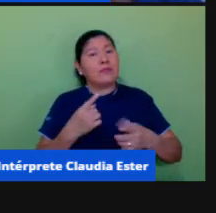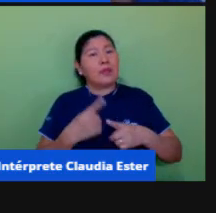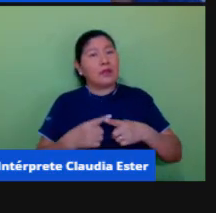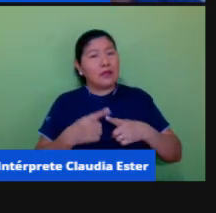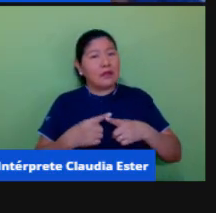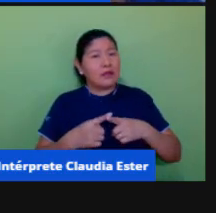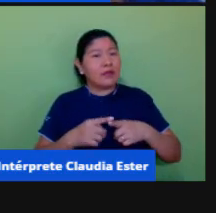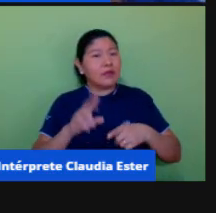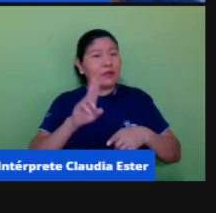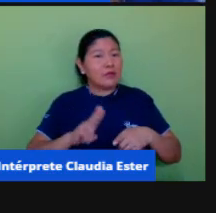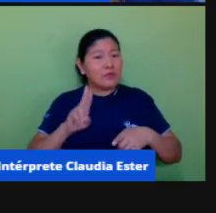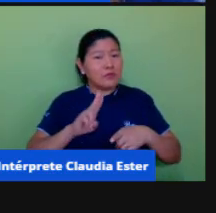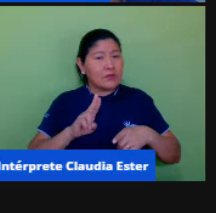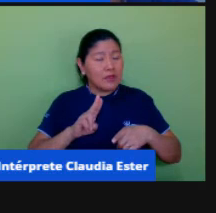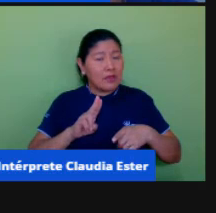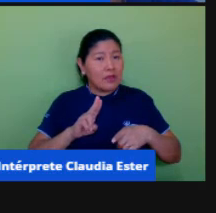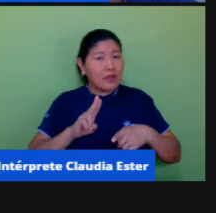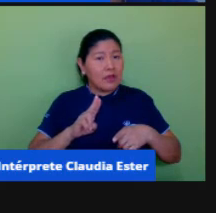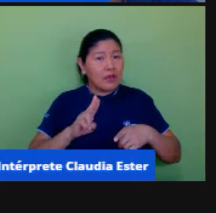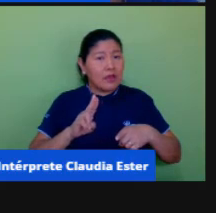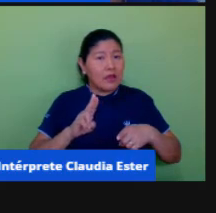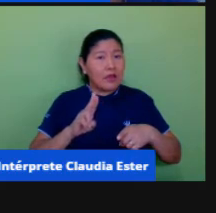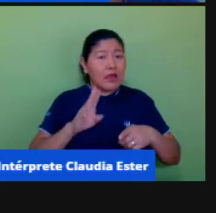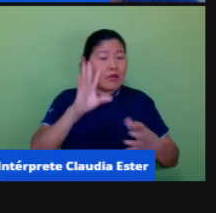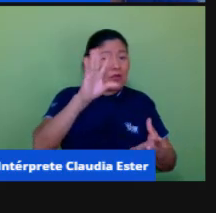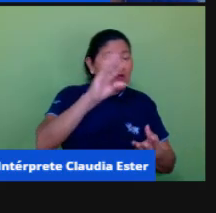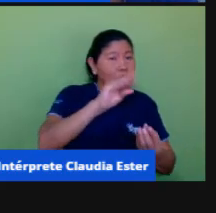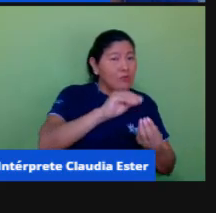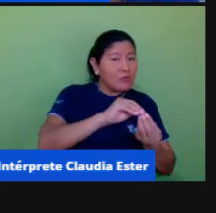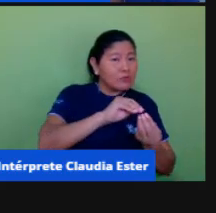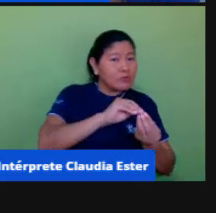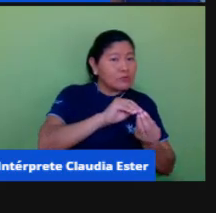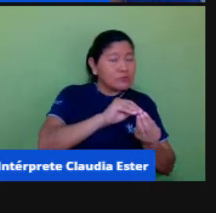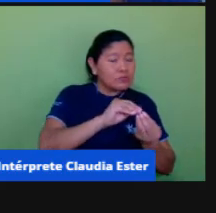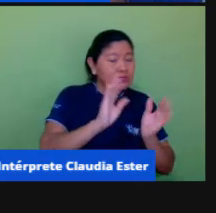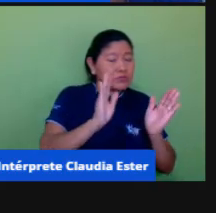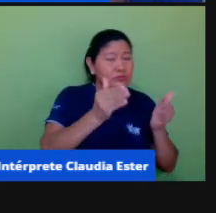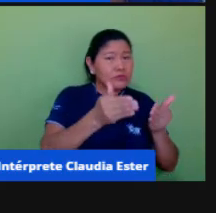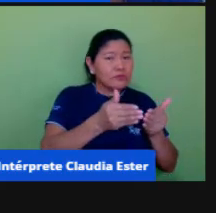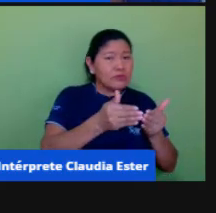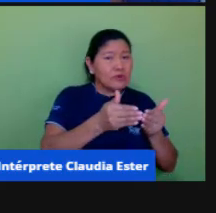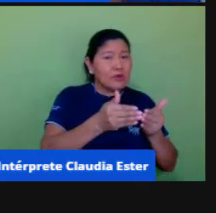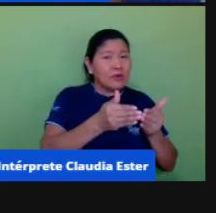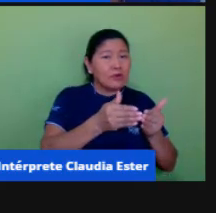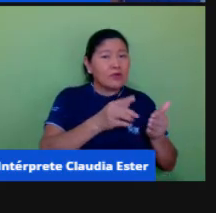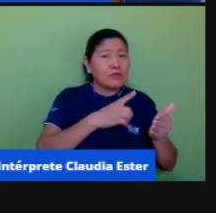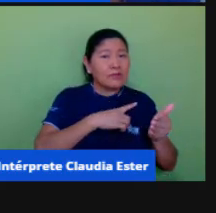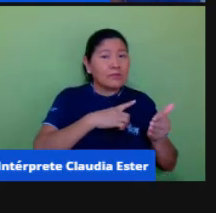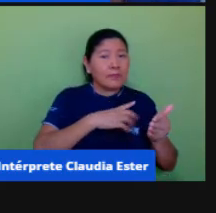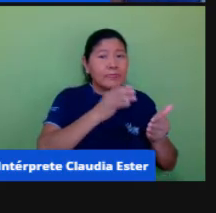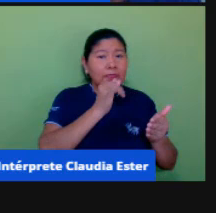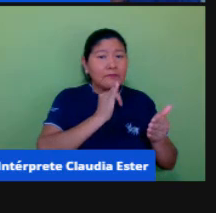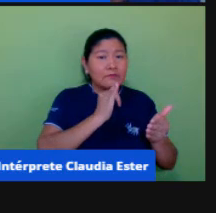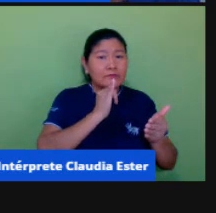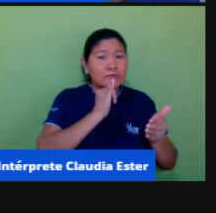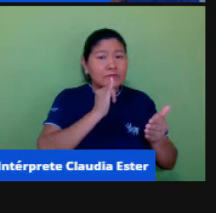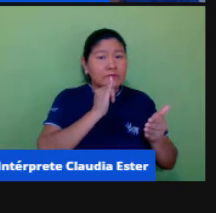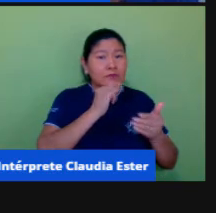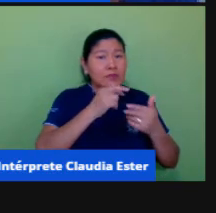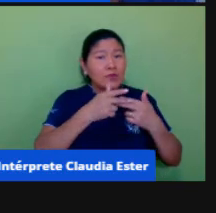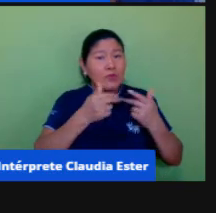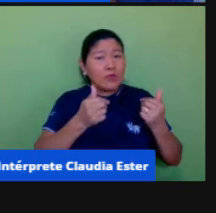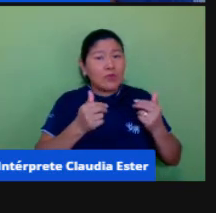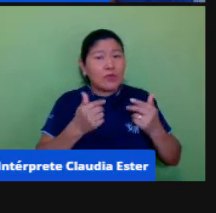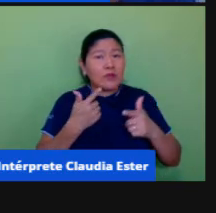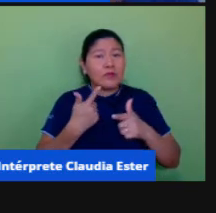Tá? Então, você tem, por exemplo, PBL, aprendizado baseado em problemas ou projetos. Por